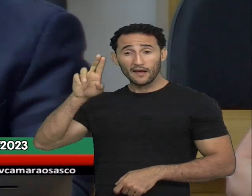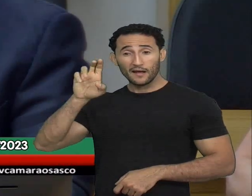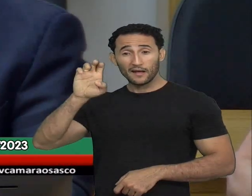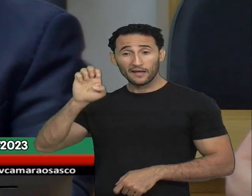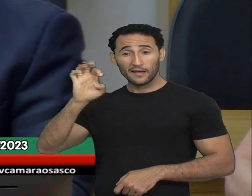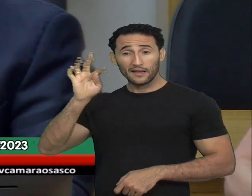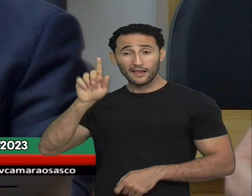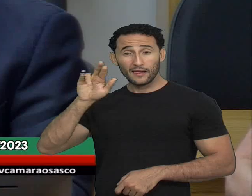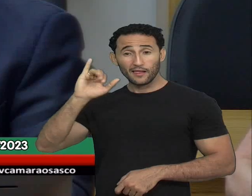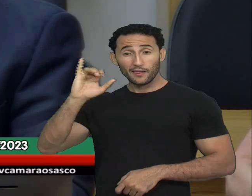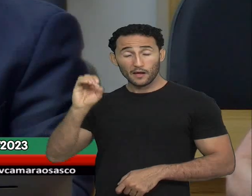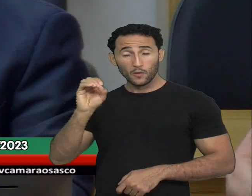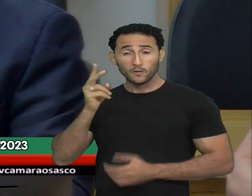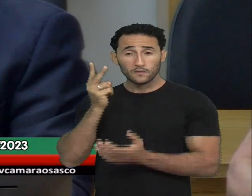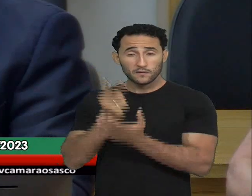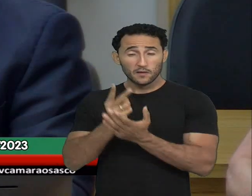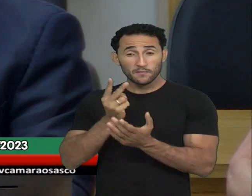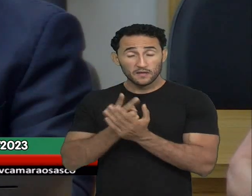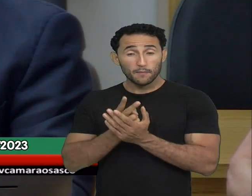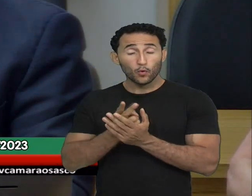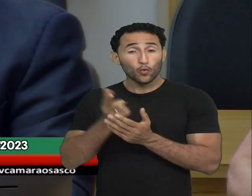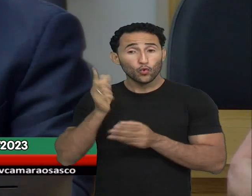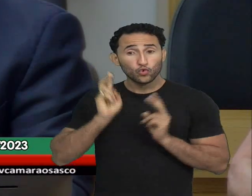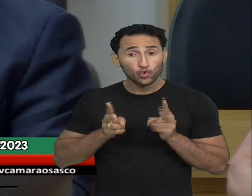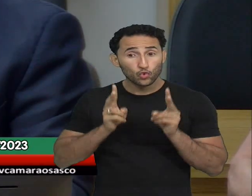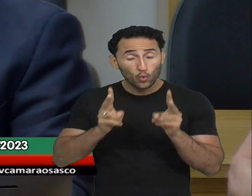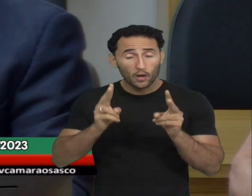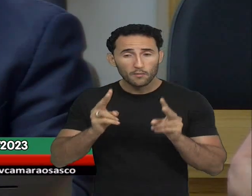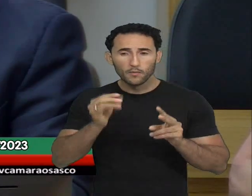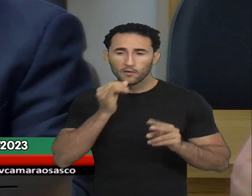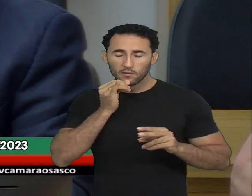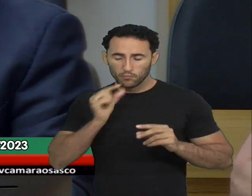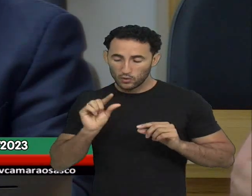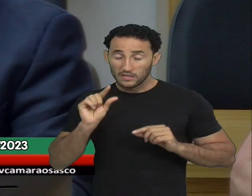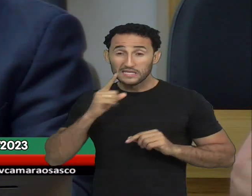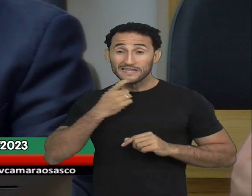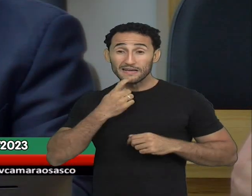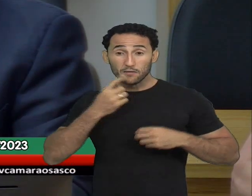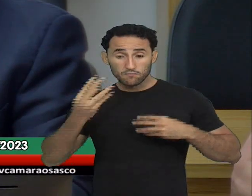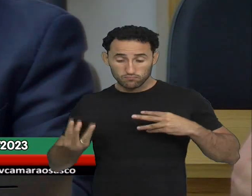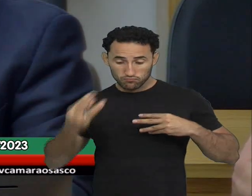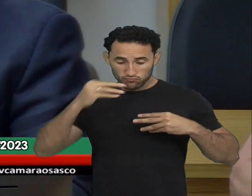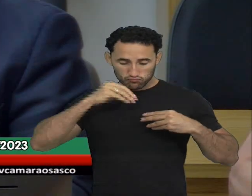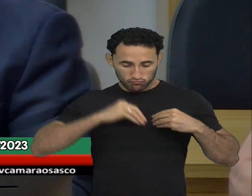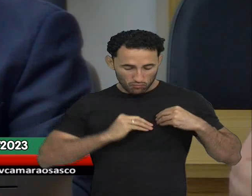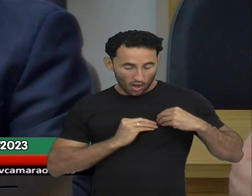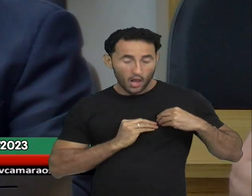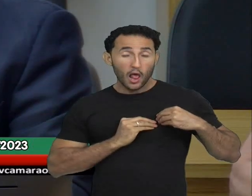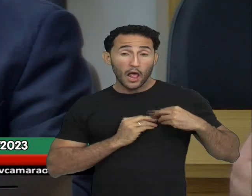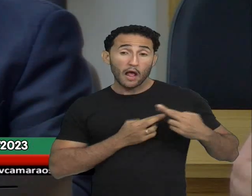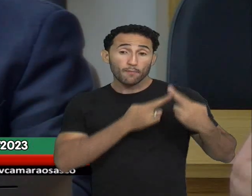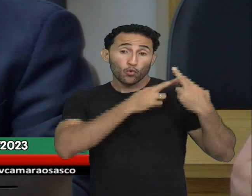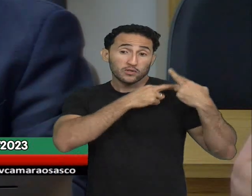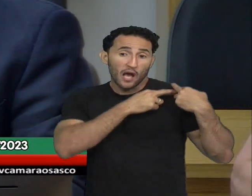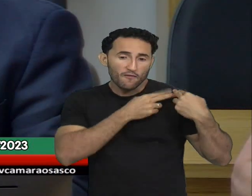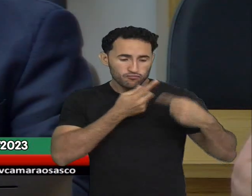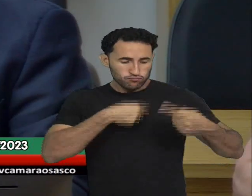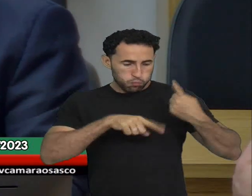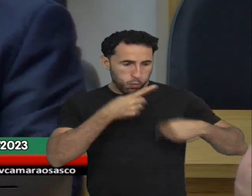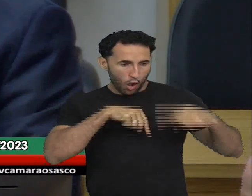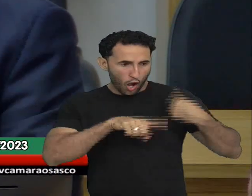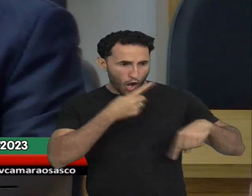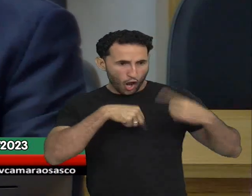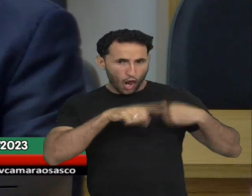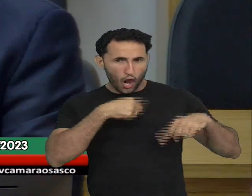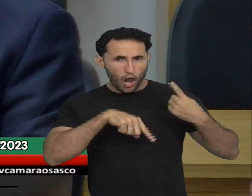é uma porção do sangue, que é uma célula responsável para fazer a coagulação, ela que nos ajuda,